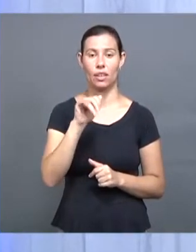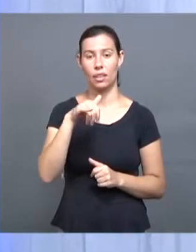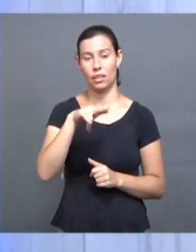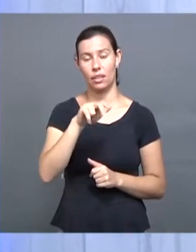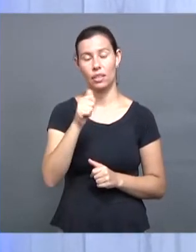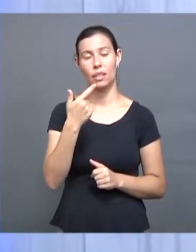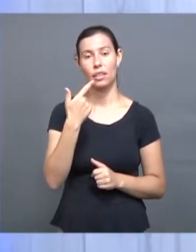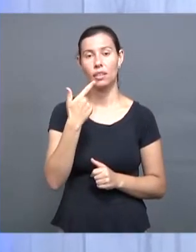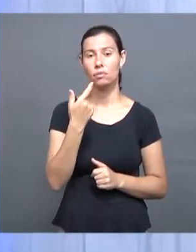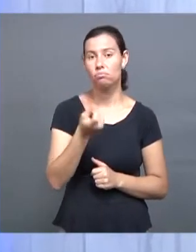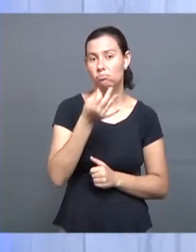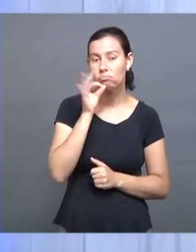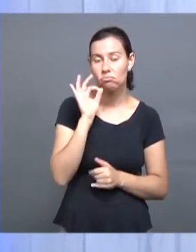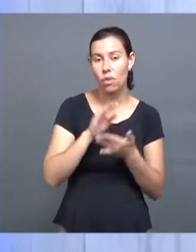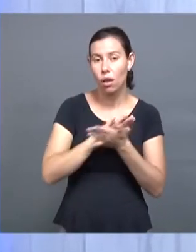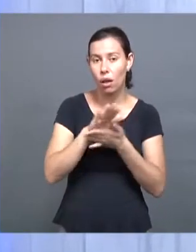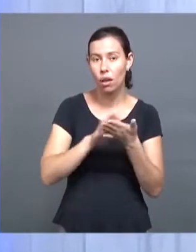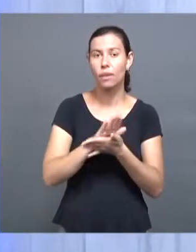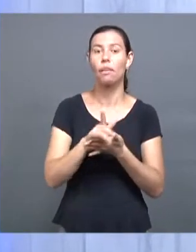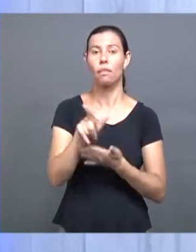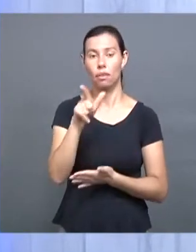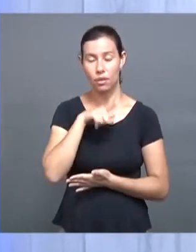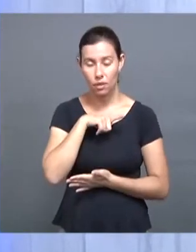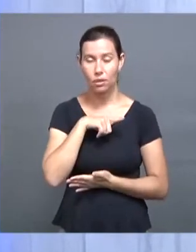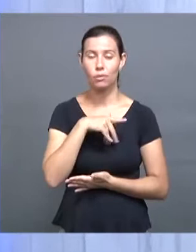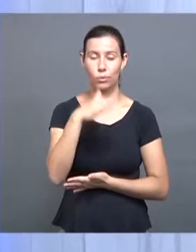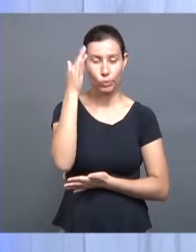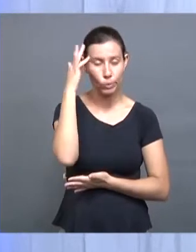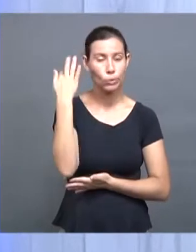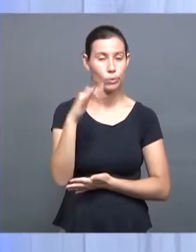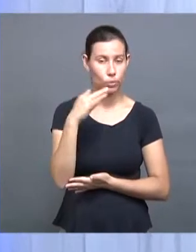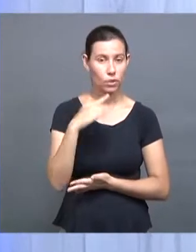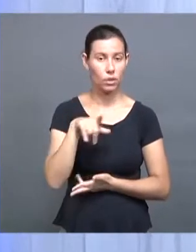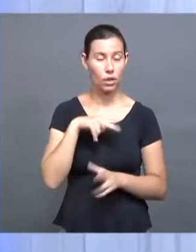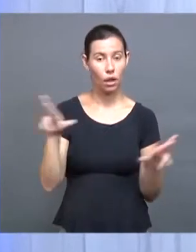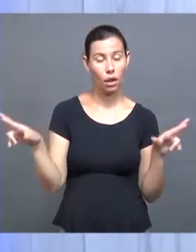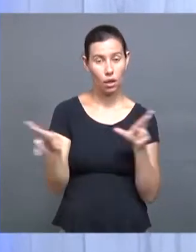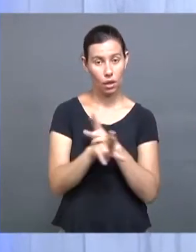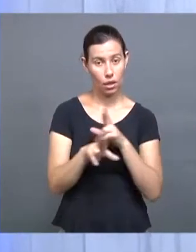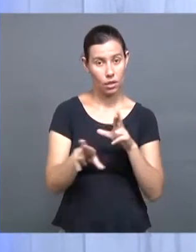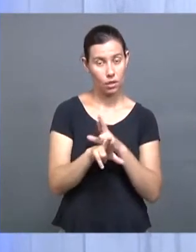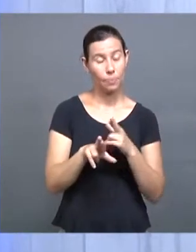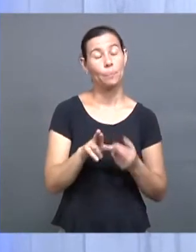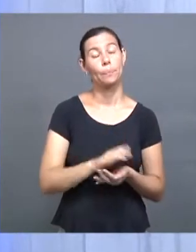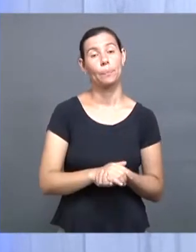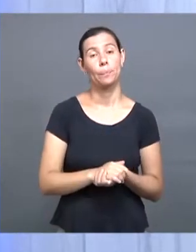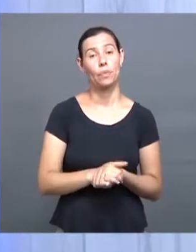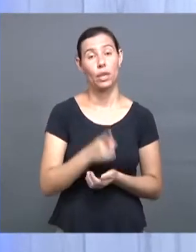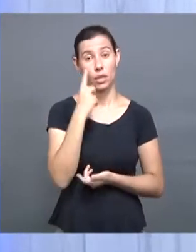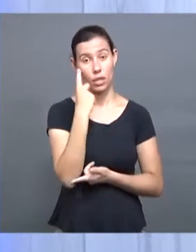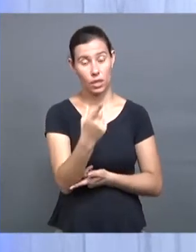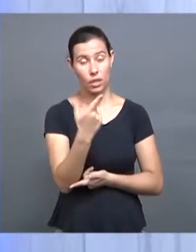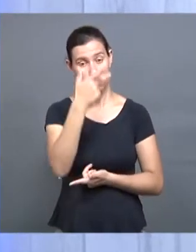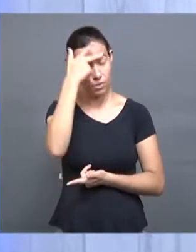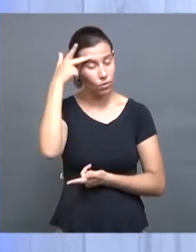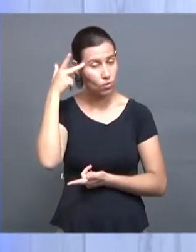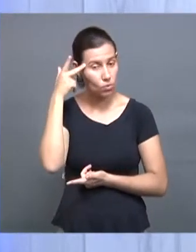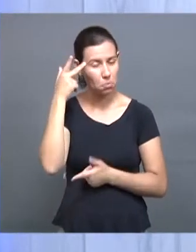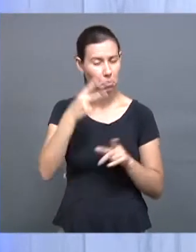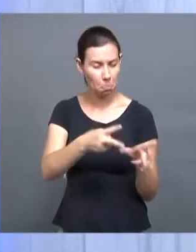ter a enxaqueca. Então, é interessante, tem muita relação, sim. E é interessante o paciente ir